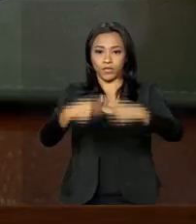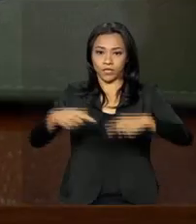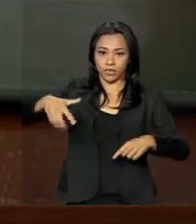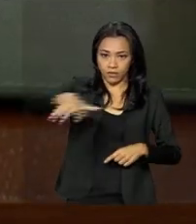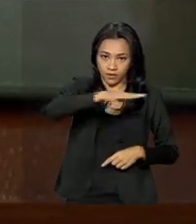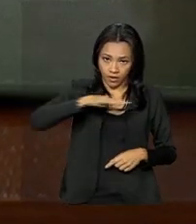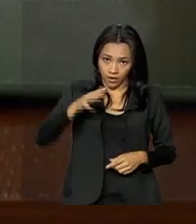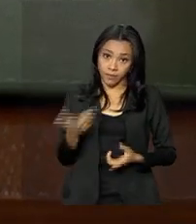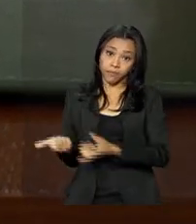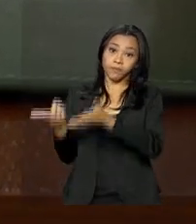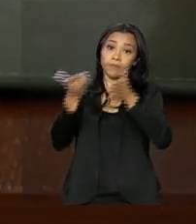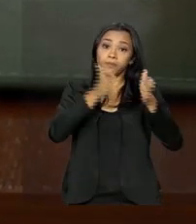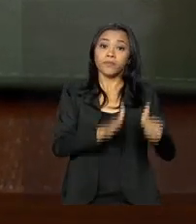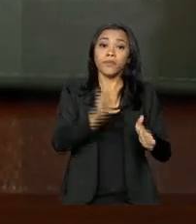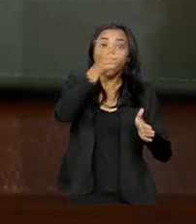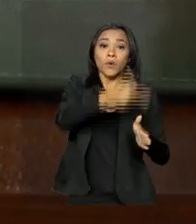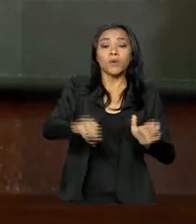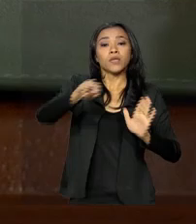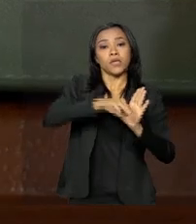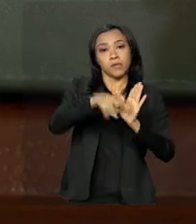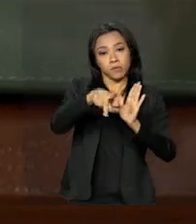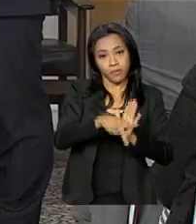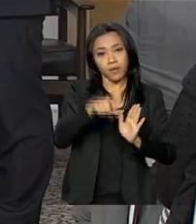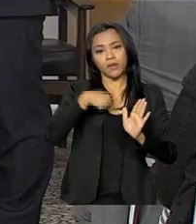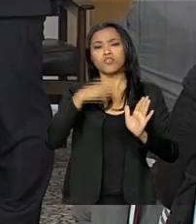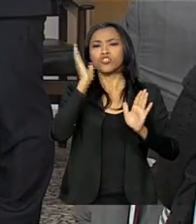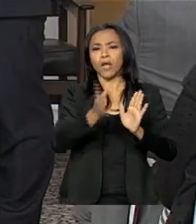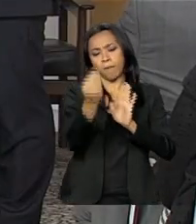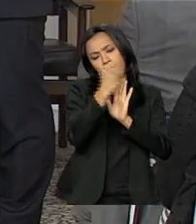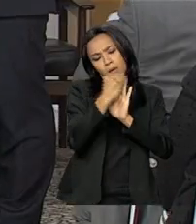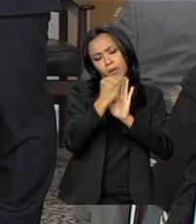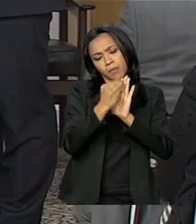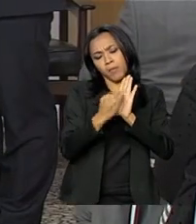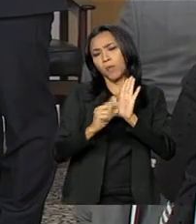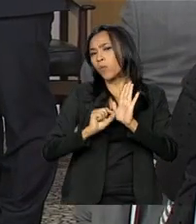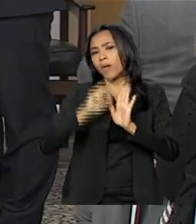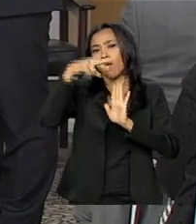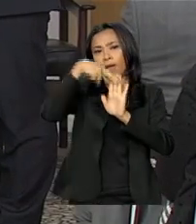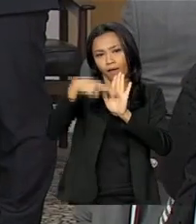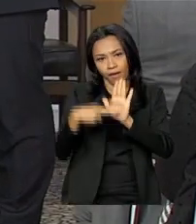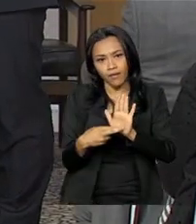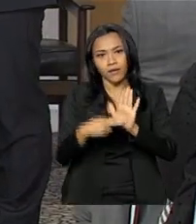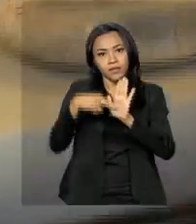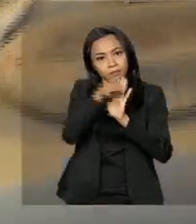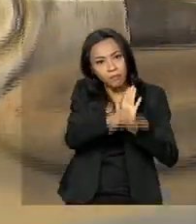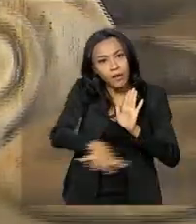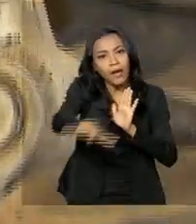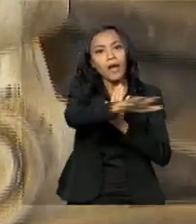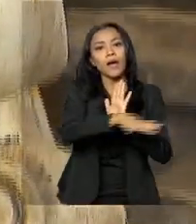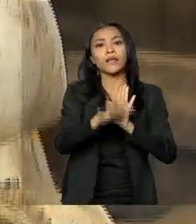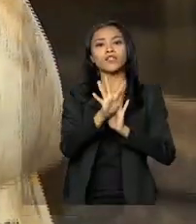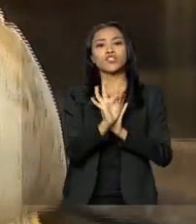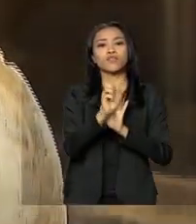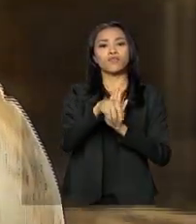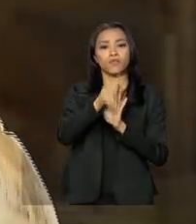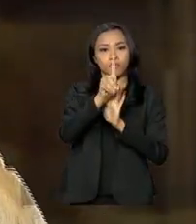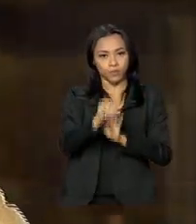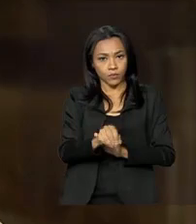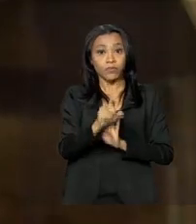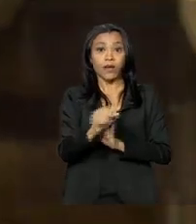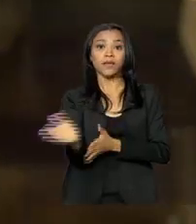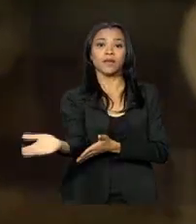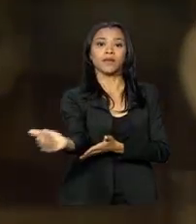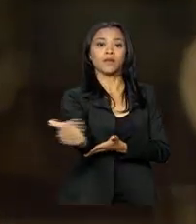pelo presidente michel temer é definir regras para a criação de fundos patrimoniais que vão arrecadar recursos privados